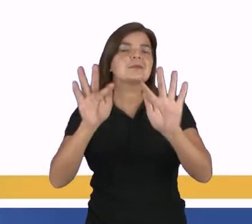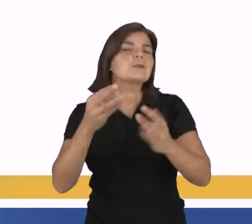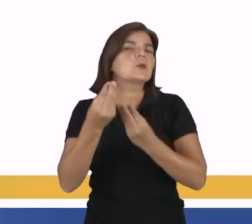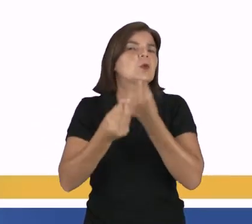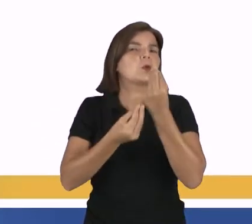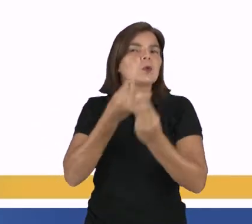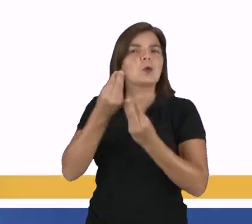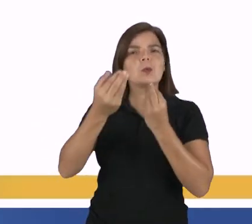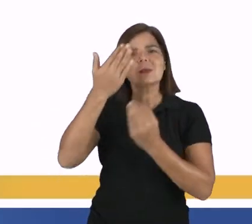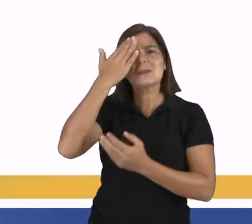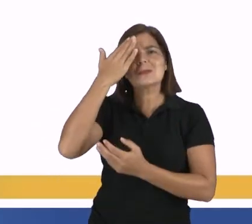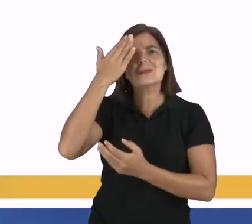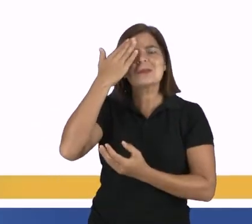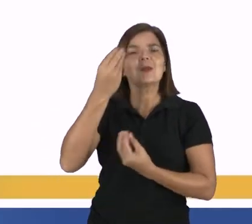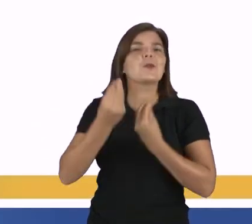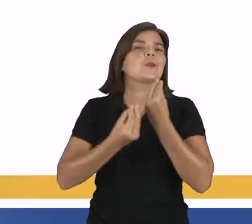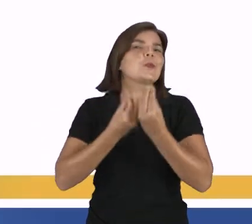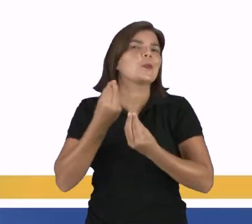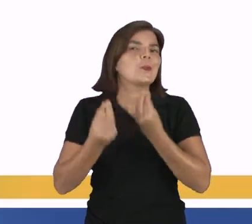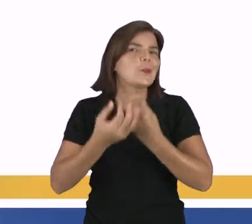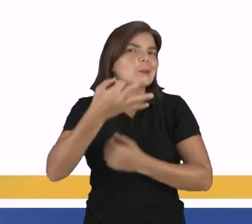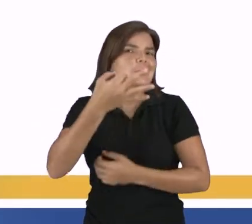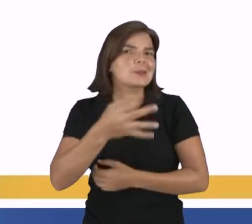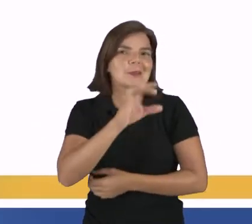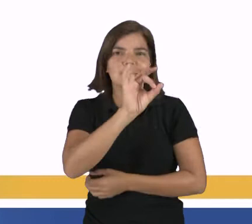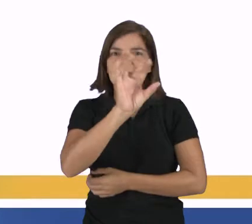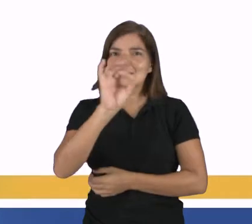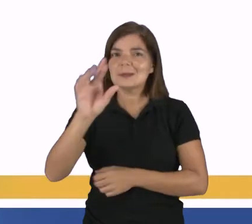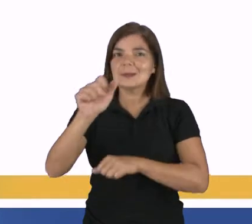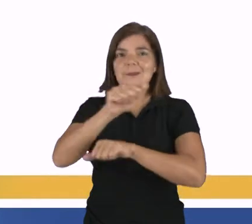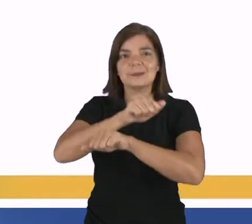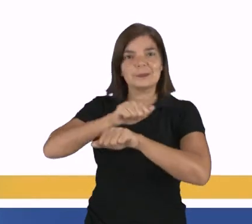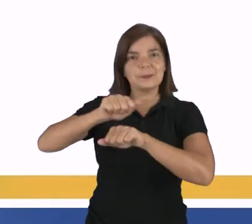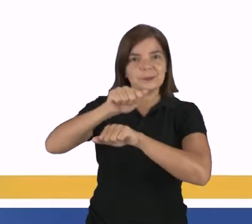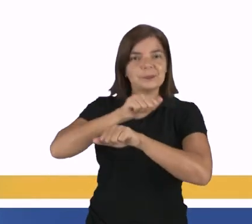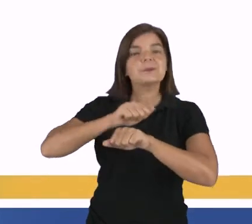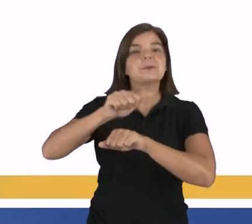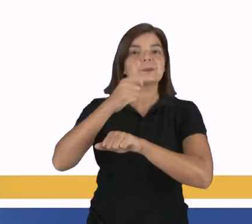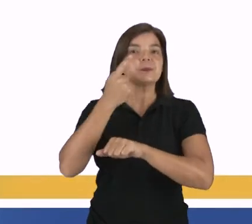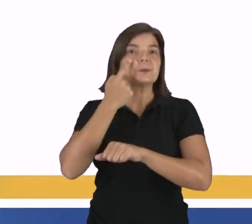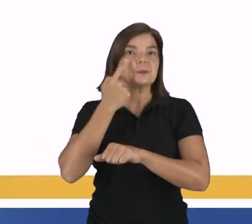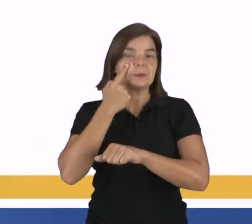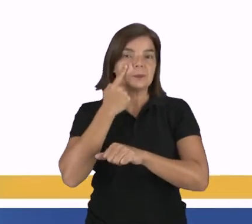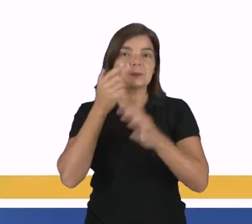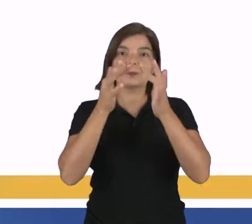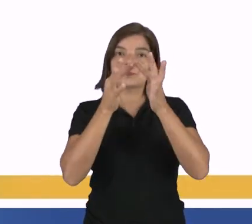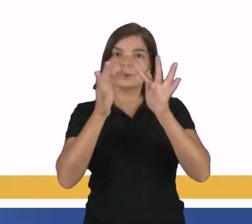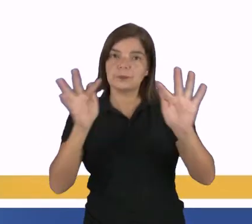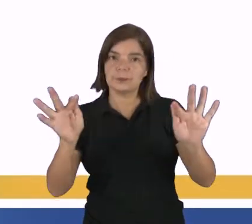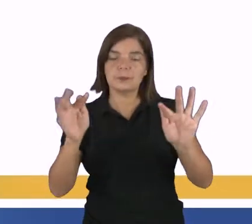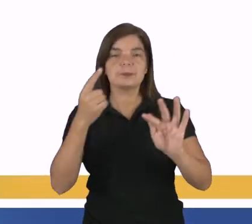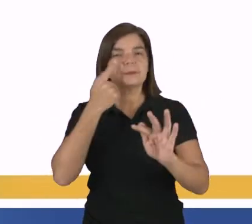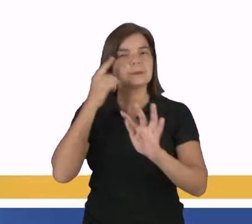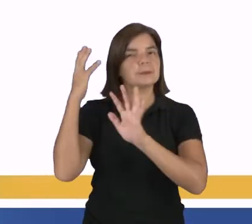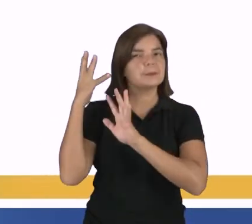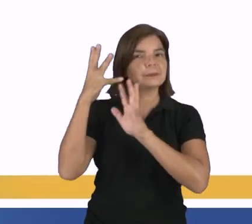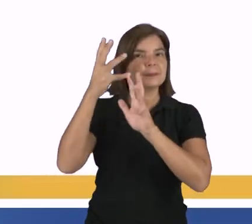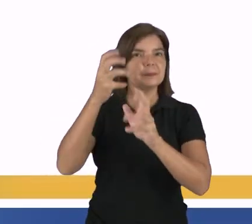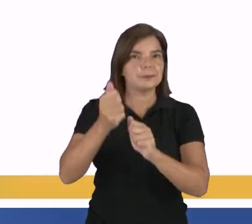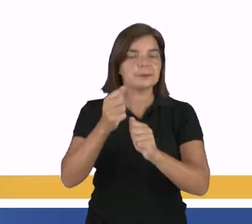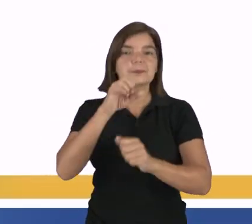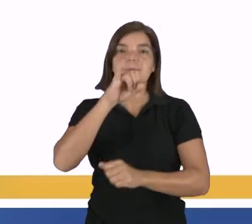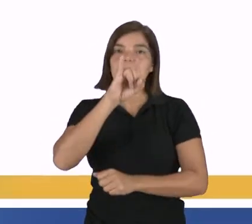vamos entender essa situação? Qual a posição correta de cada um dos advérbios? Eu coloquei aqui uma frase para a gente revisar.